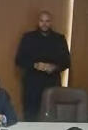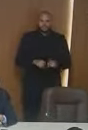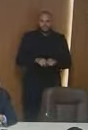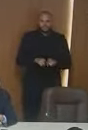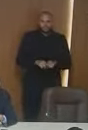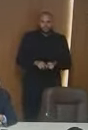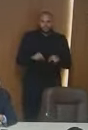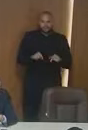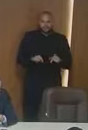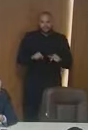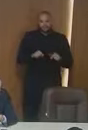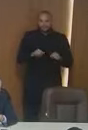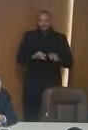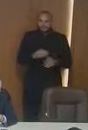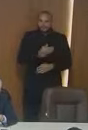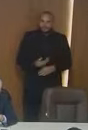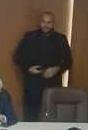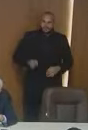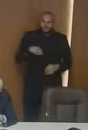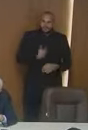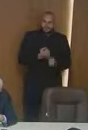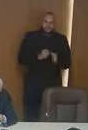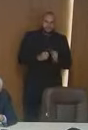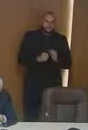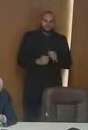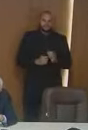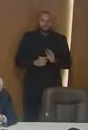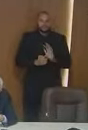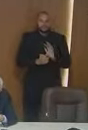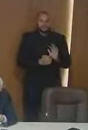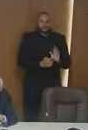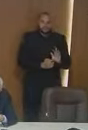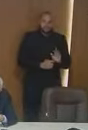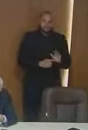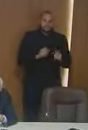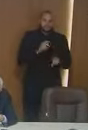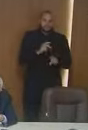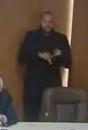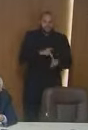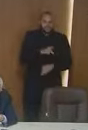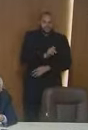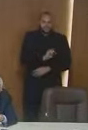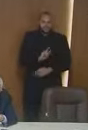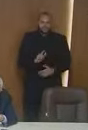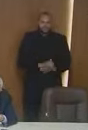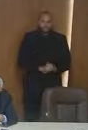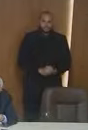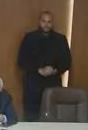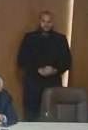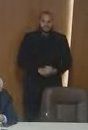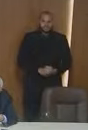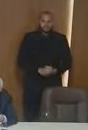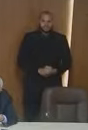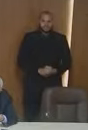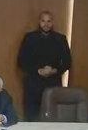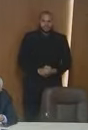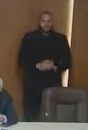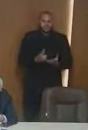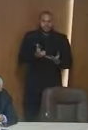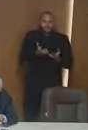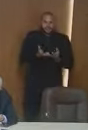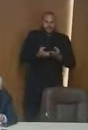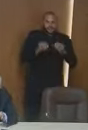esta audiência pública, para que a gente possa dar transparência para a população de São Luís. E o fato de esmiuçar